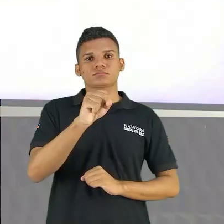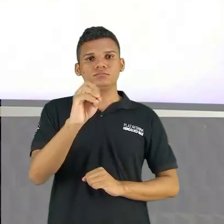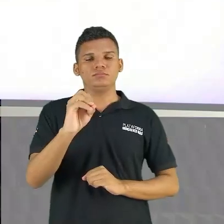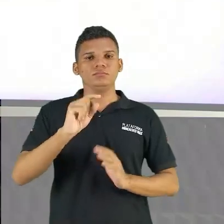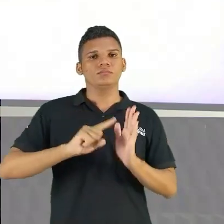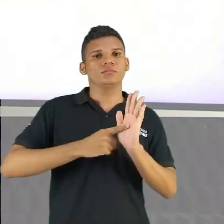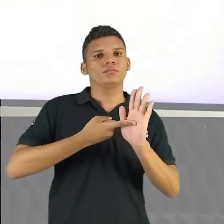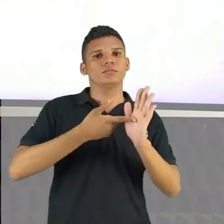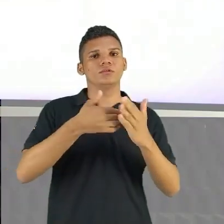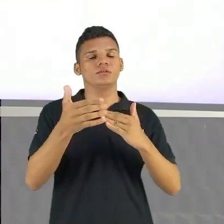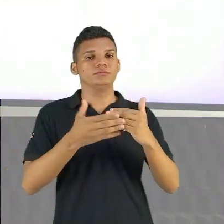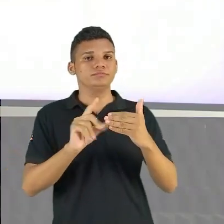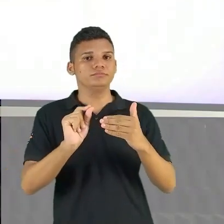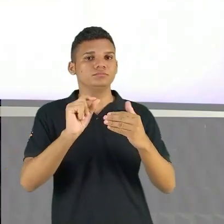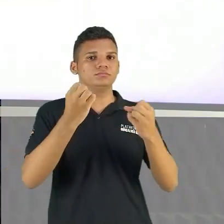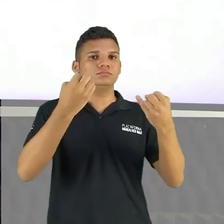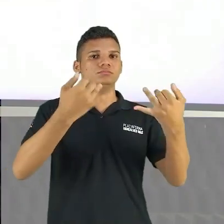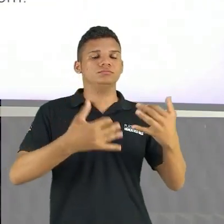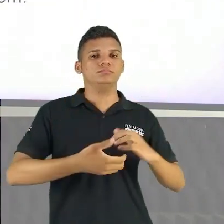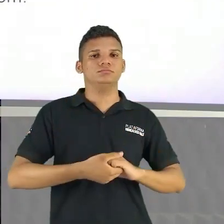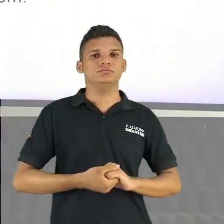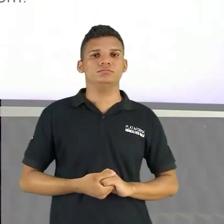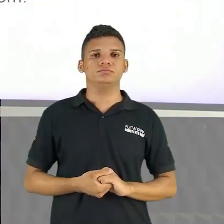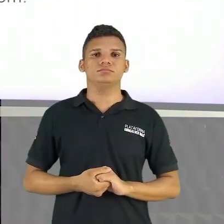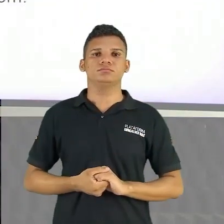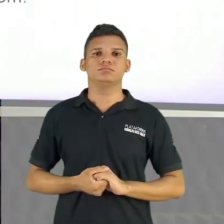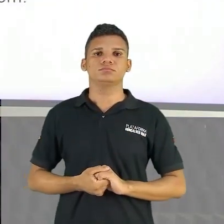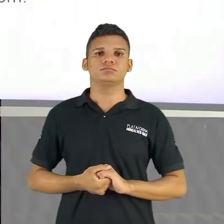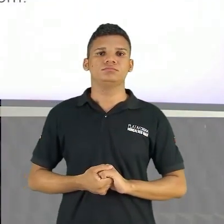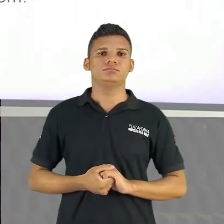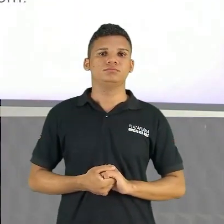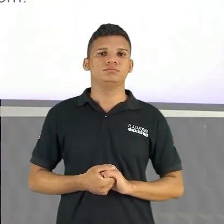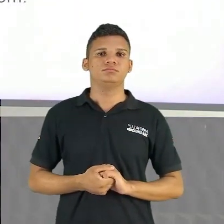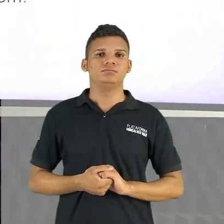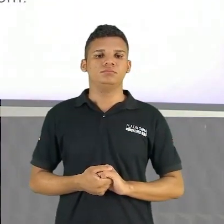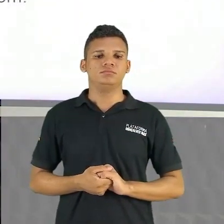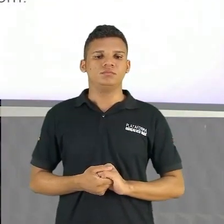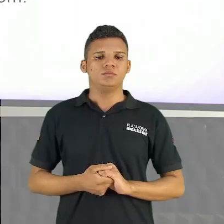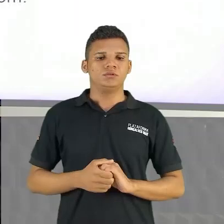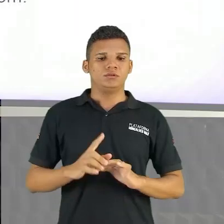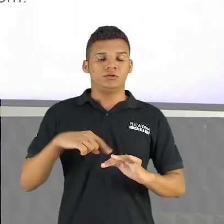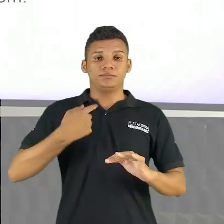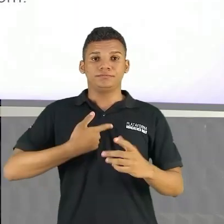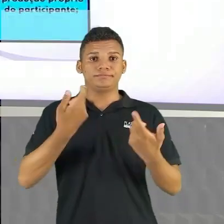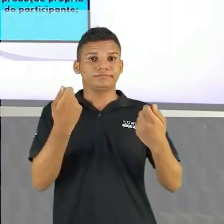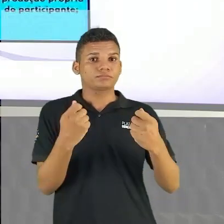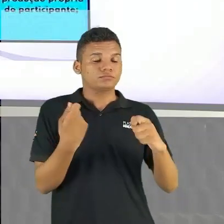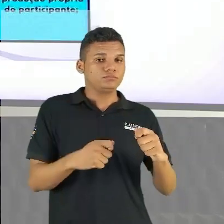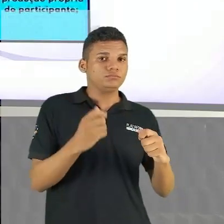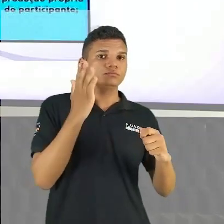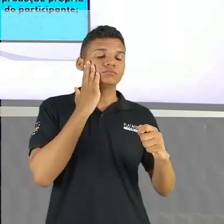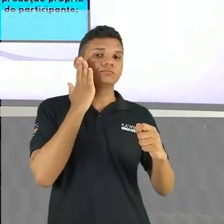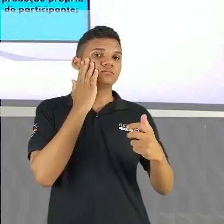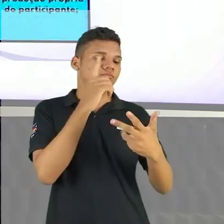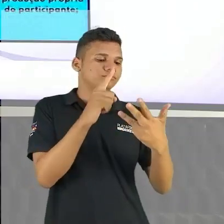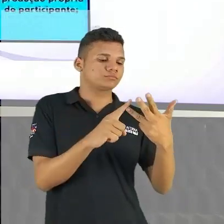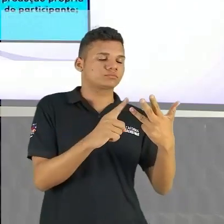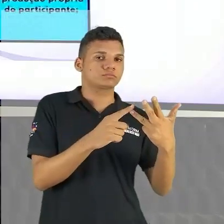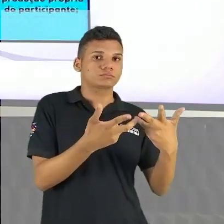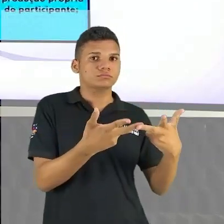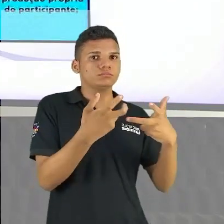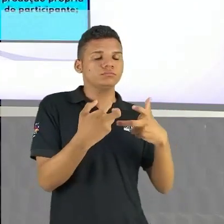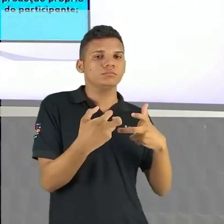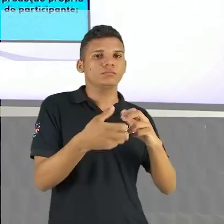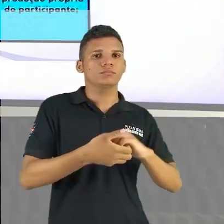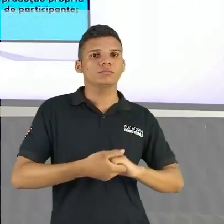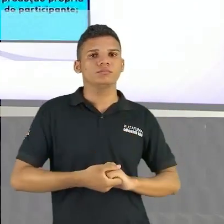uma dessas competências Tá certo eh uma outra questão que a gente precisa também eh ver aqui